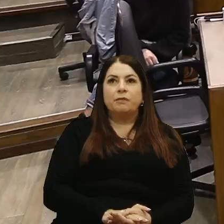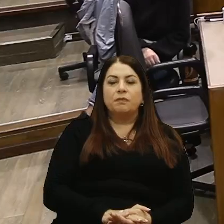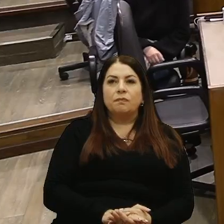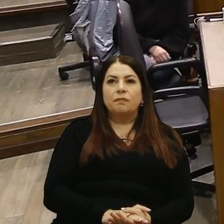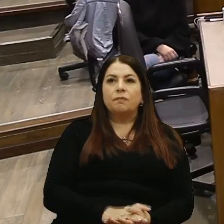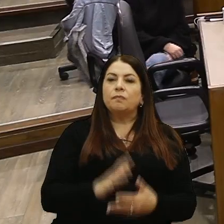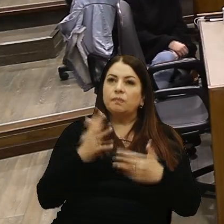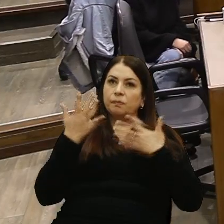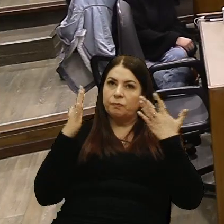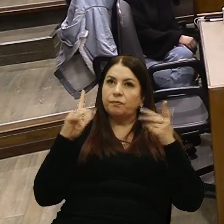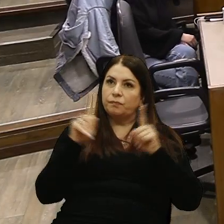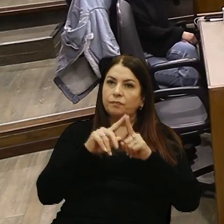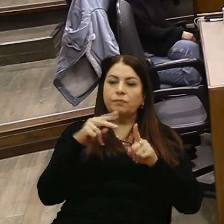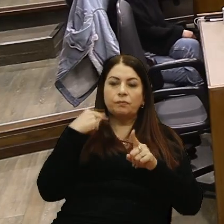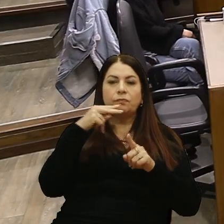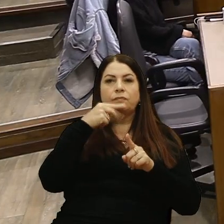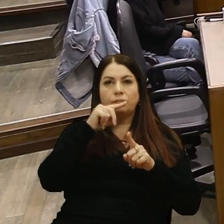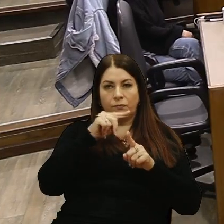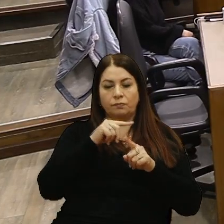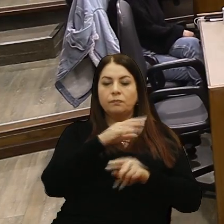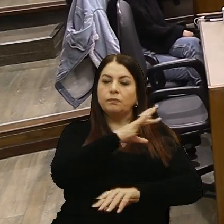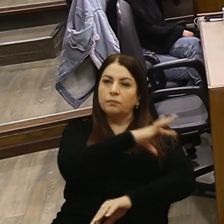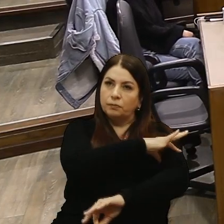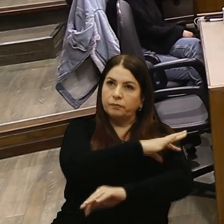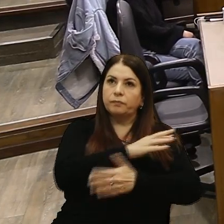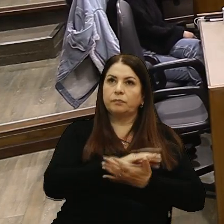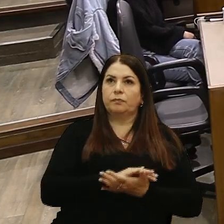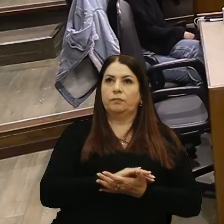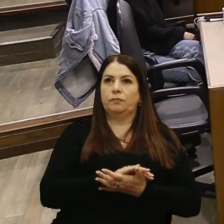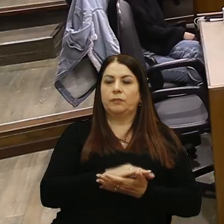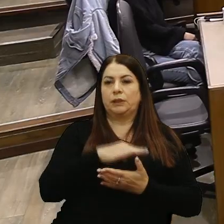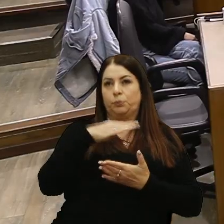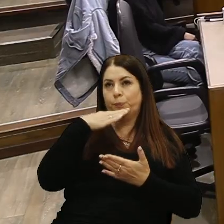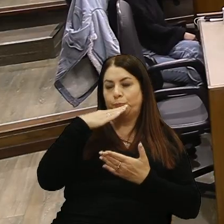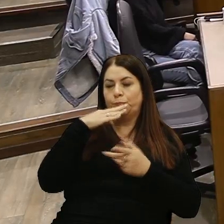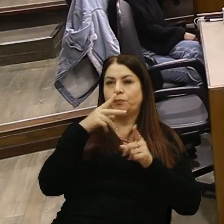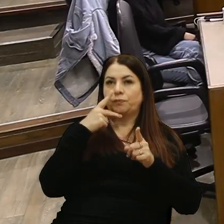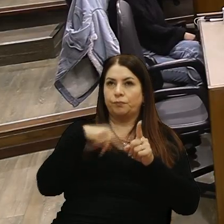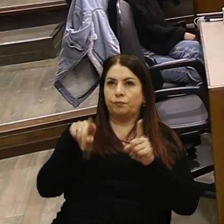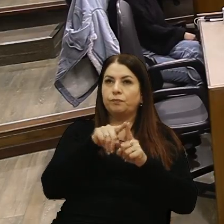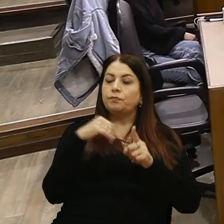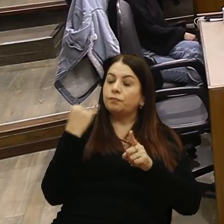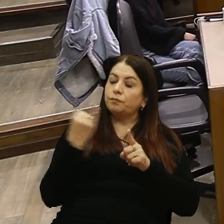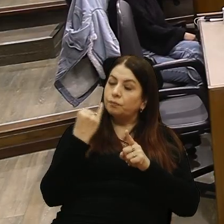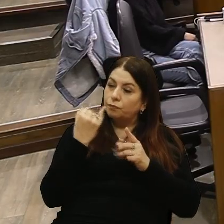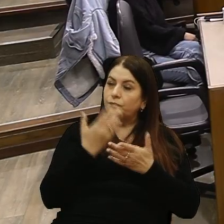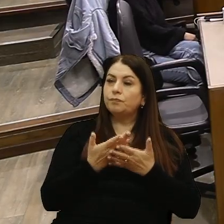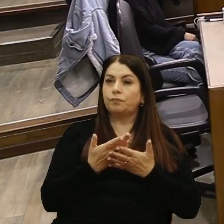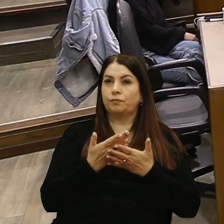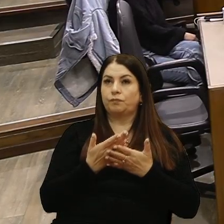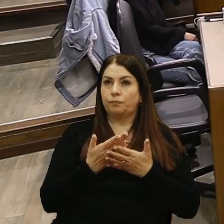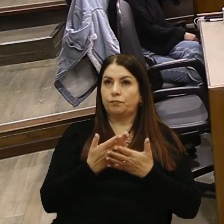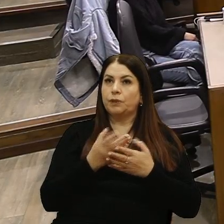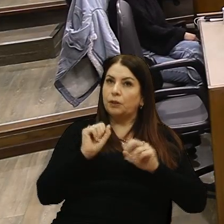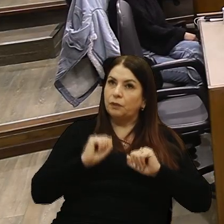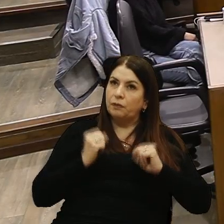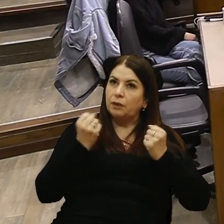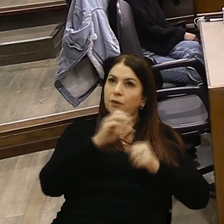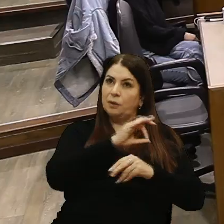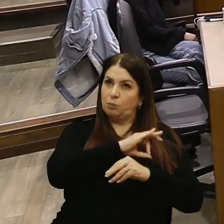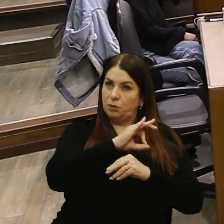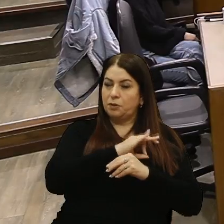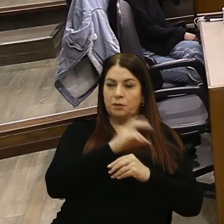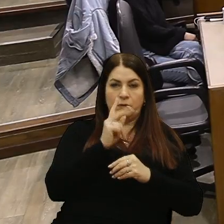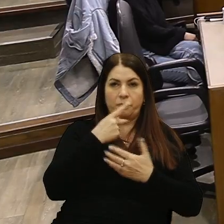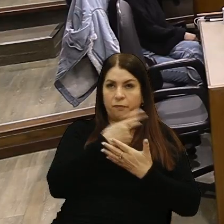Só parabenizar o vereador Caleb, vereador Capitão, vereador Alexandre Bortoluzzi, que falam da importância de defender a polícia aqui. Eu